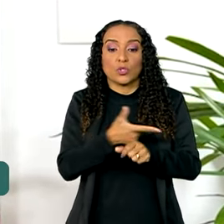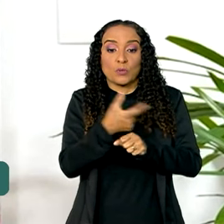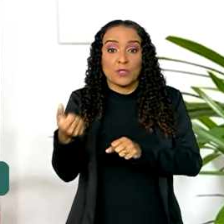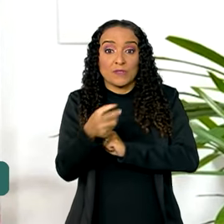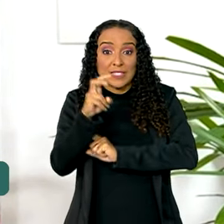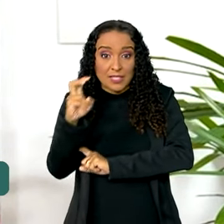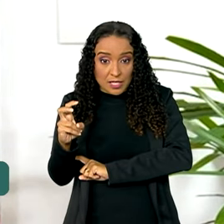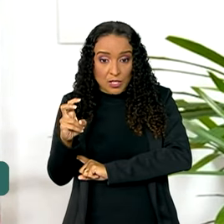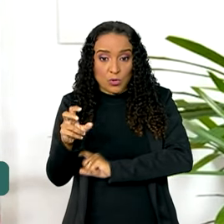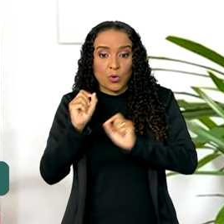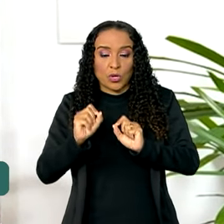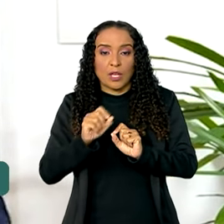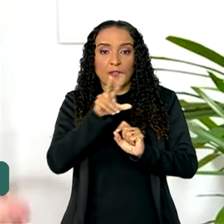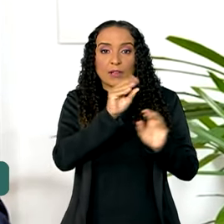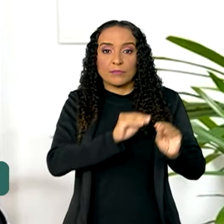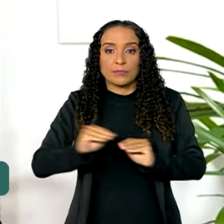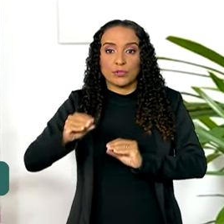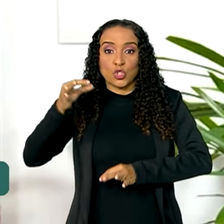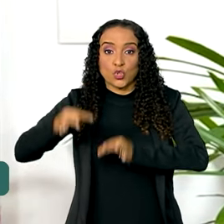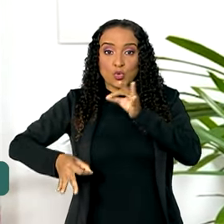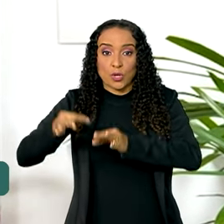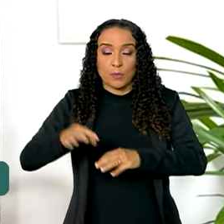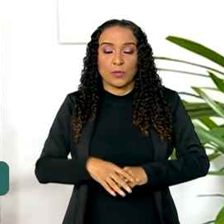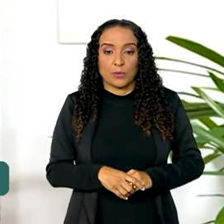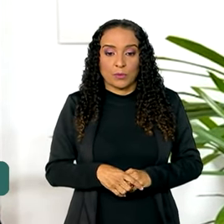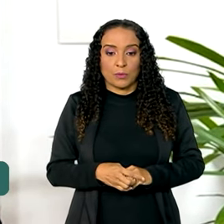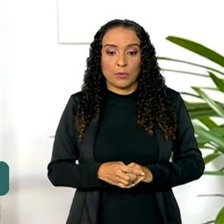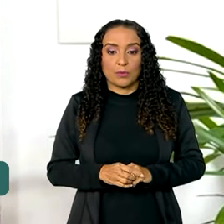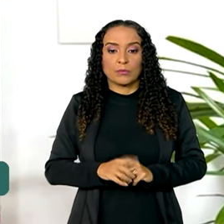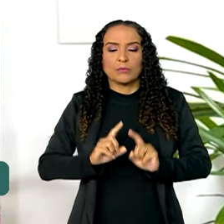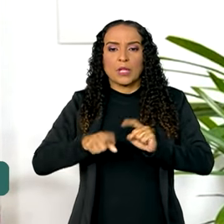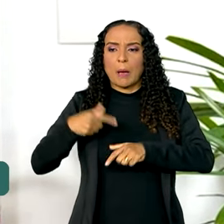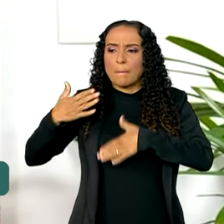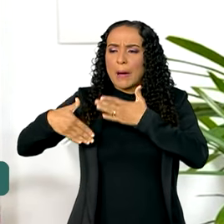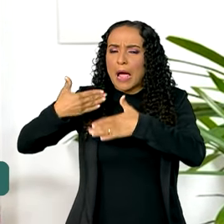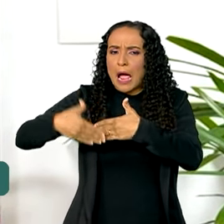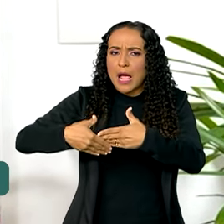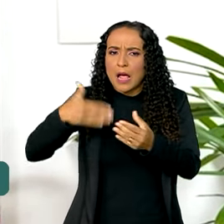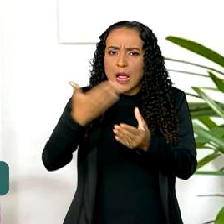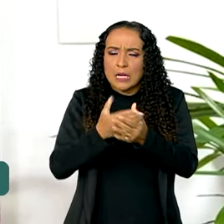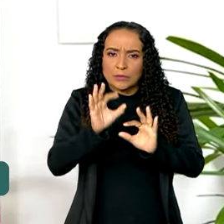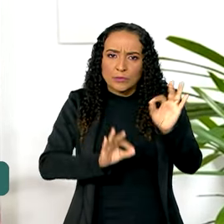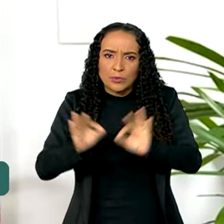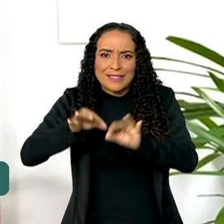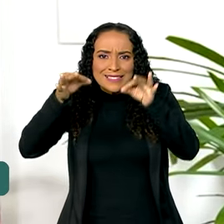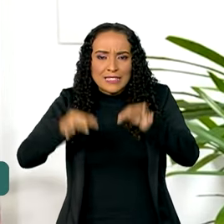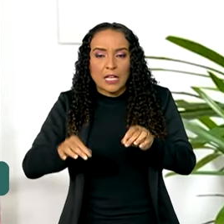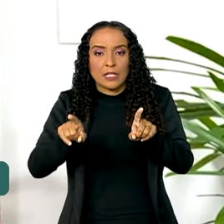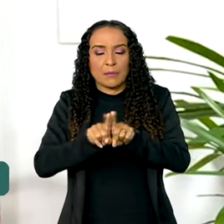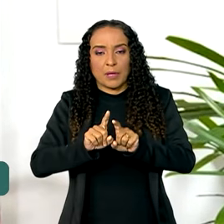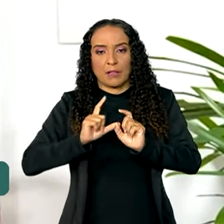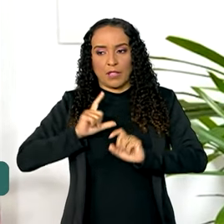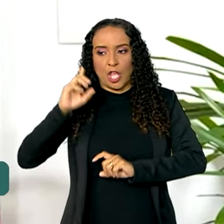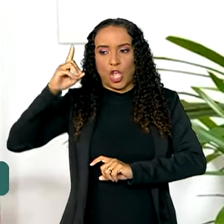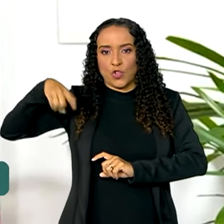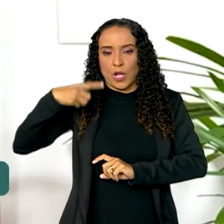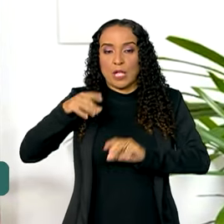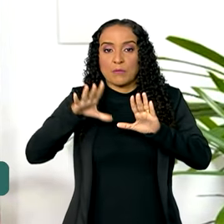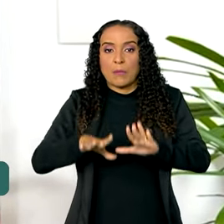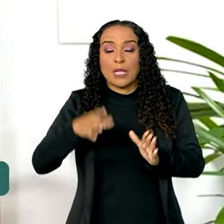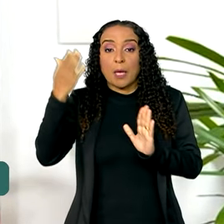25, elas serão levadas a julgamento, depois de todo o processo legal e com direito de defesa, mas que